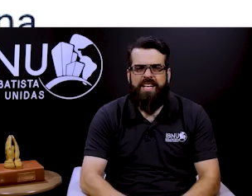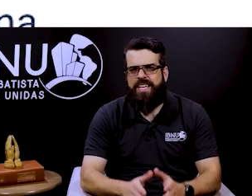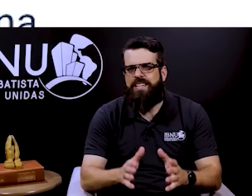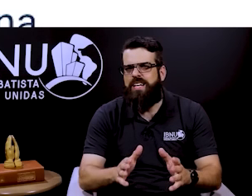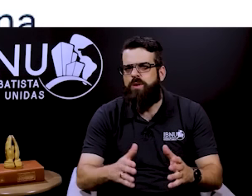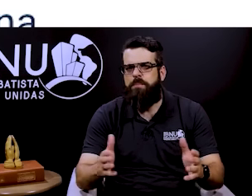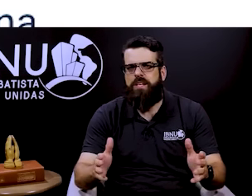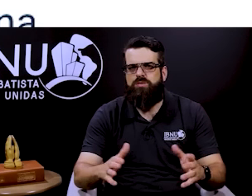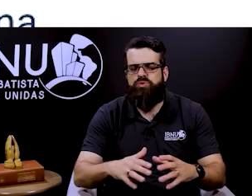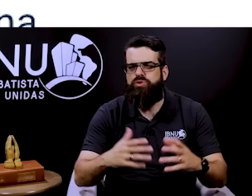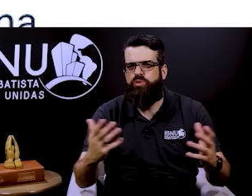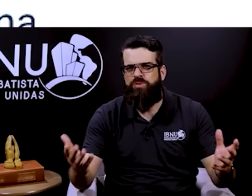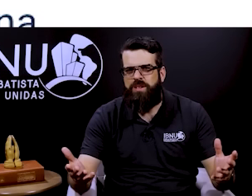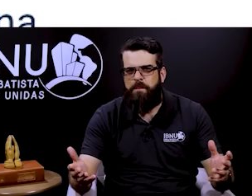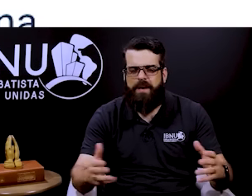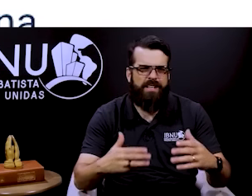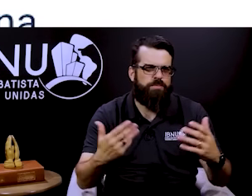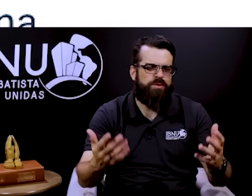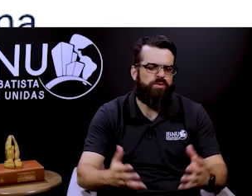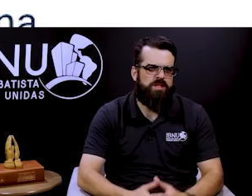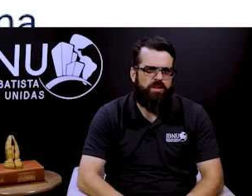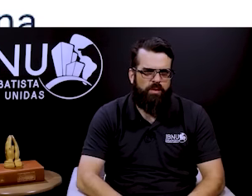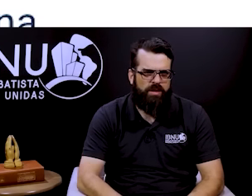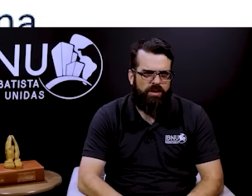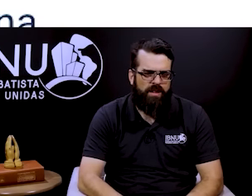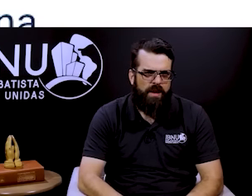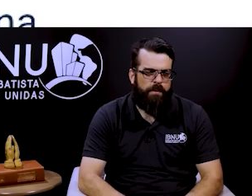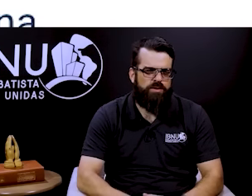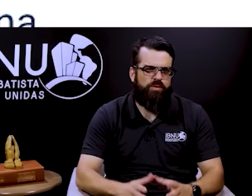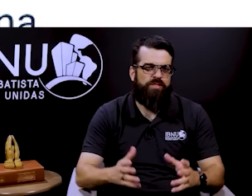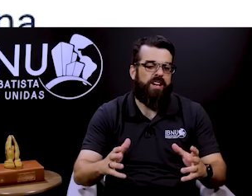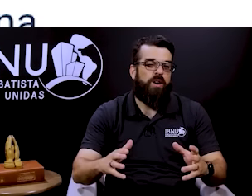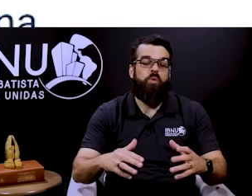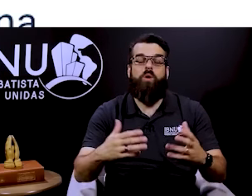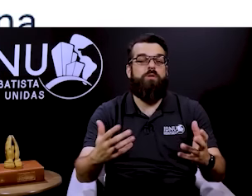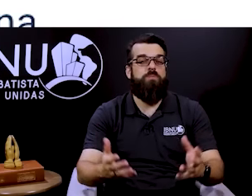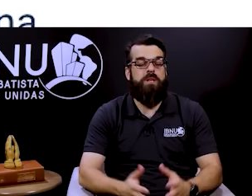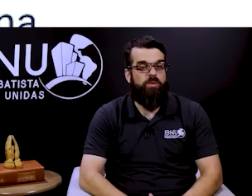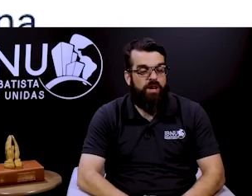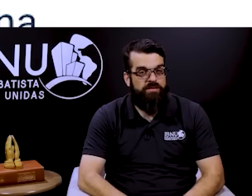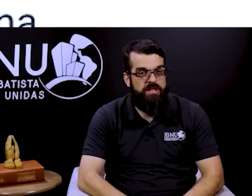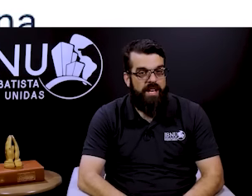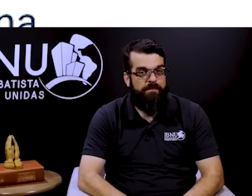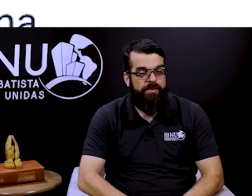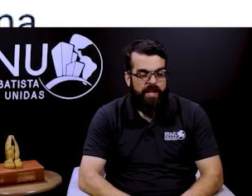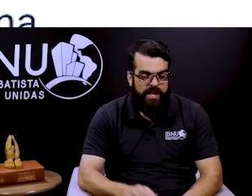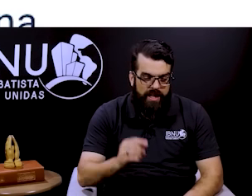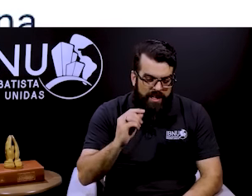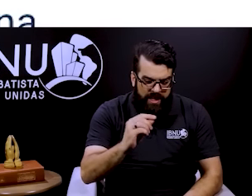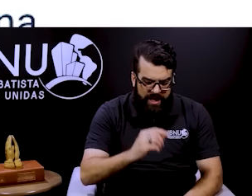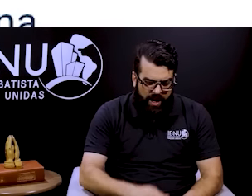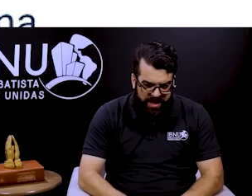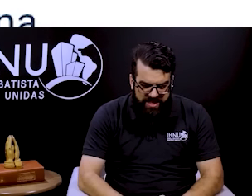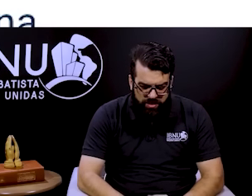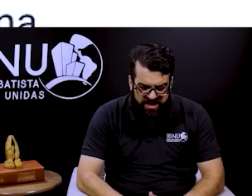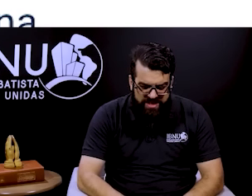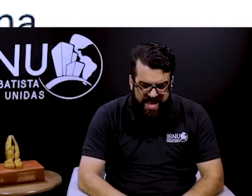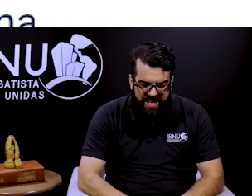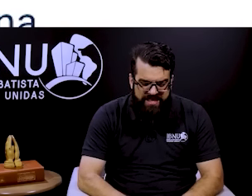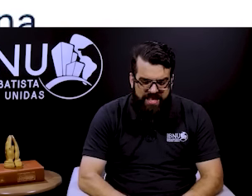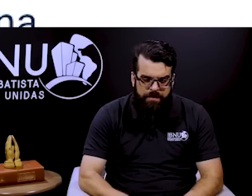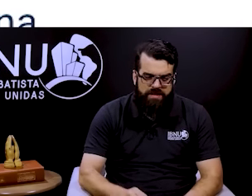resposta. E não apenas um show para que as pessoas que estão ao redor possam ver o quão espiritual você é. A